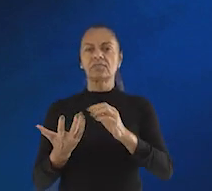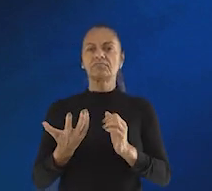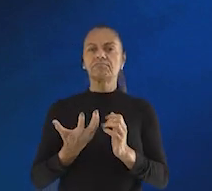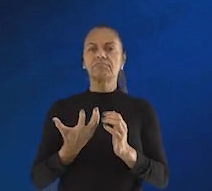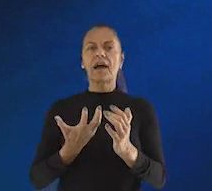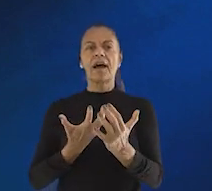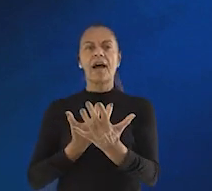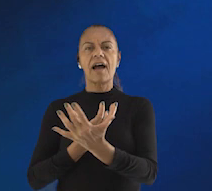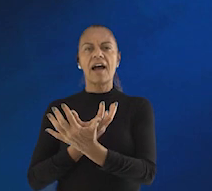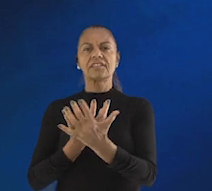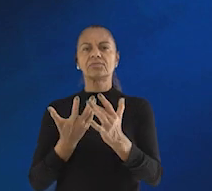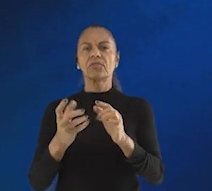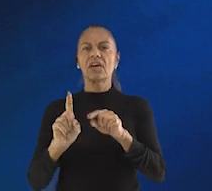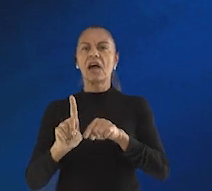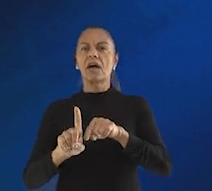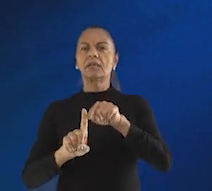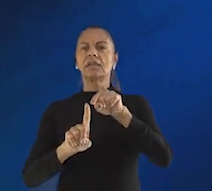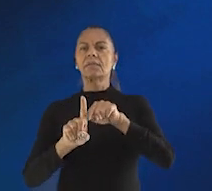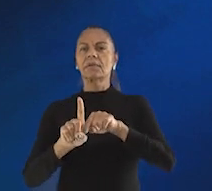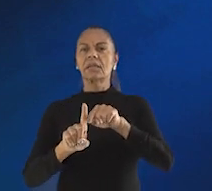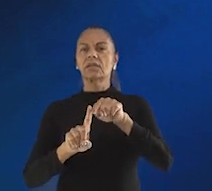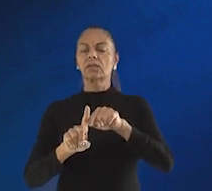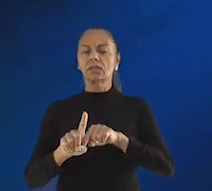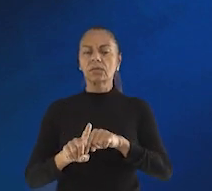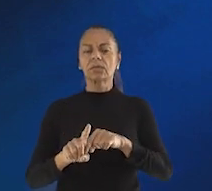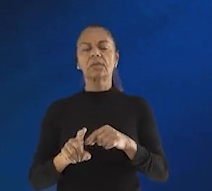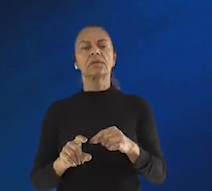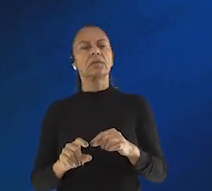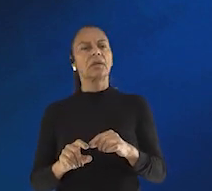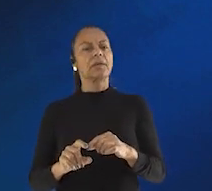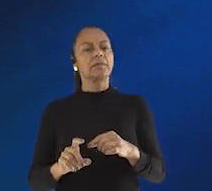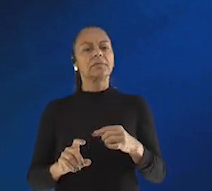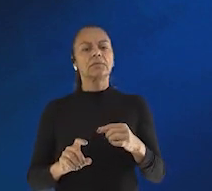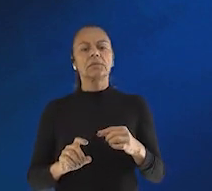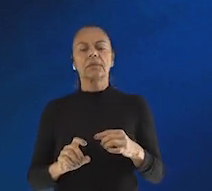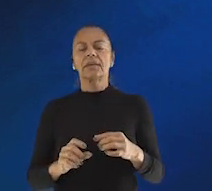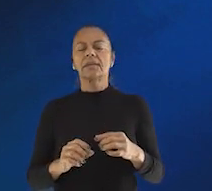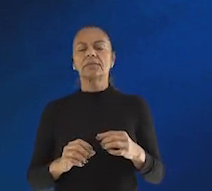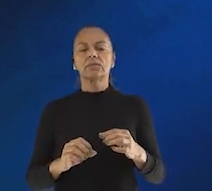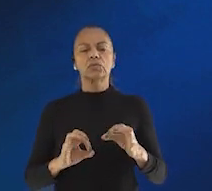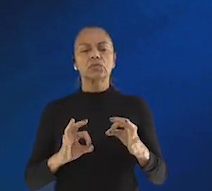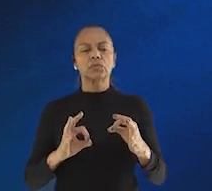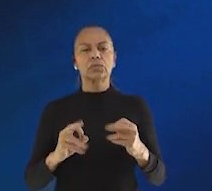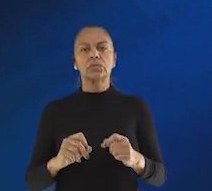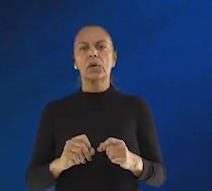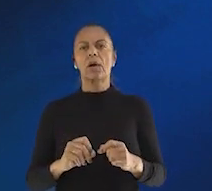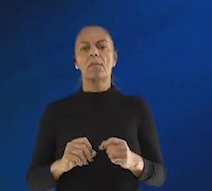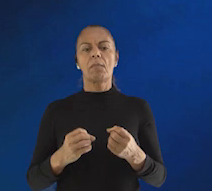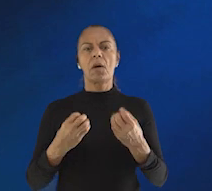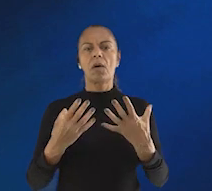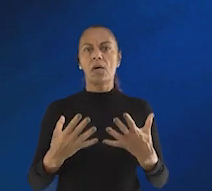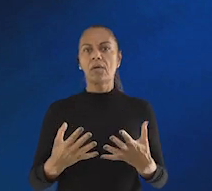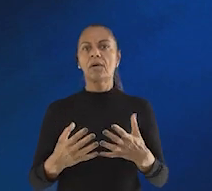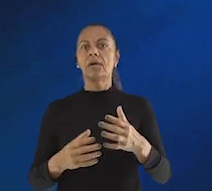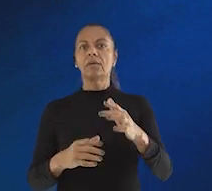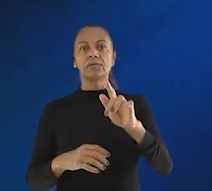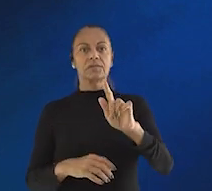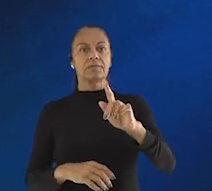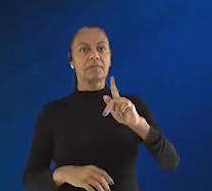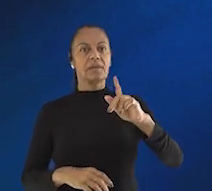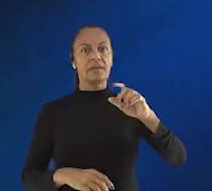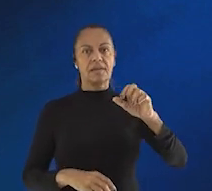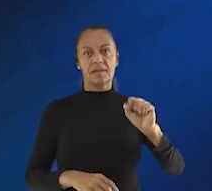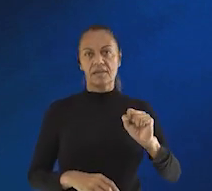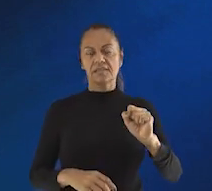atmosféricas e o posicionamento de alguém. Atualmente, graças à internet, o GPS se tornou uma